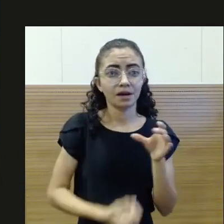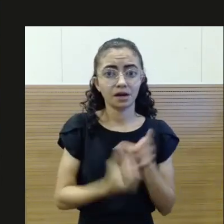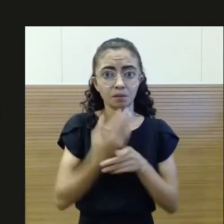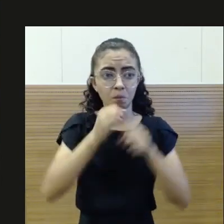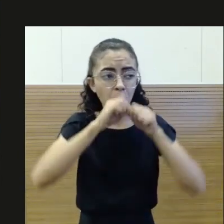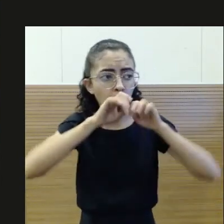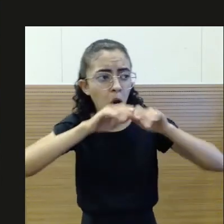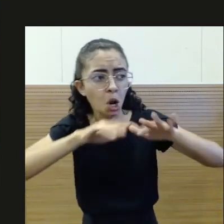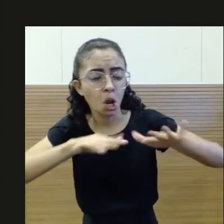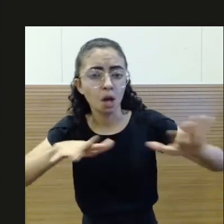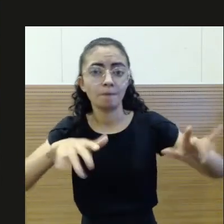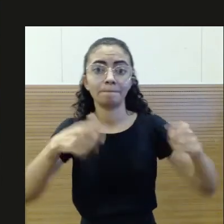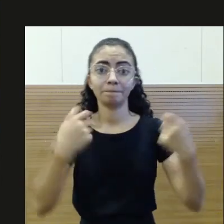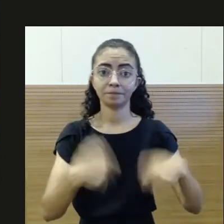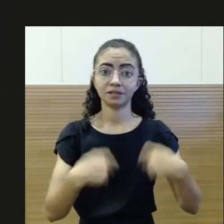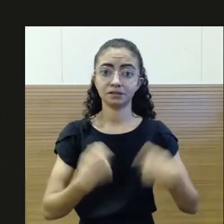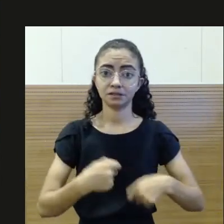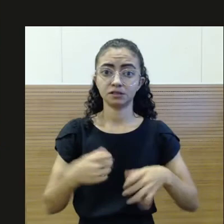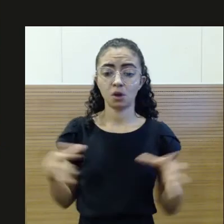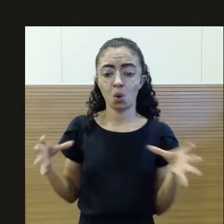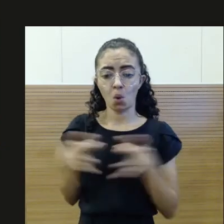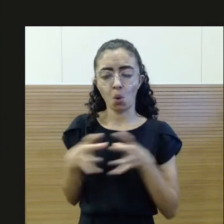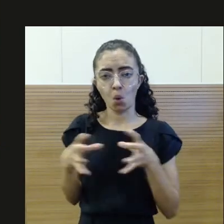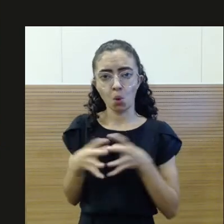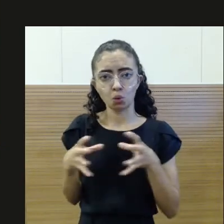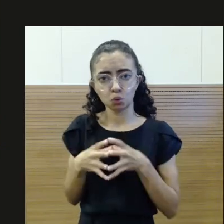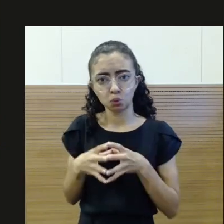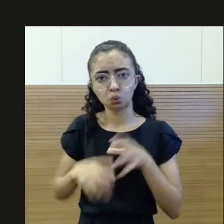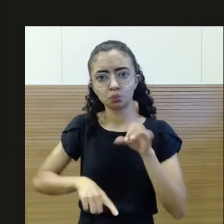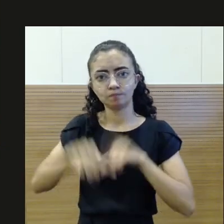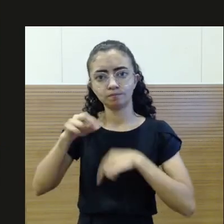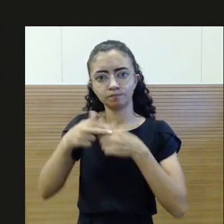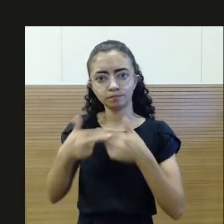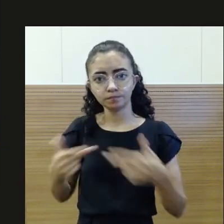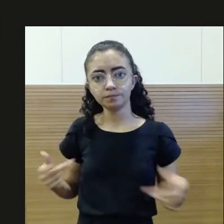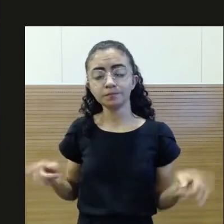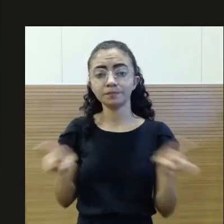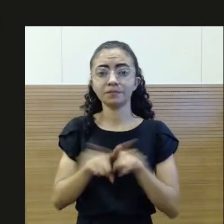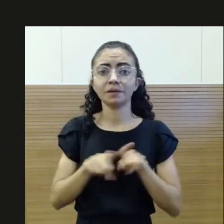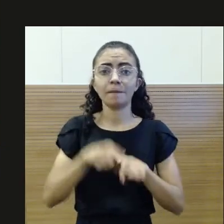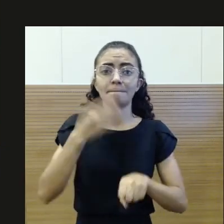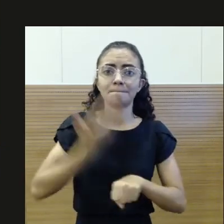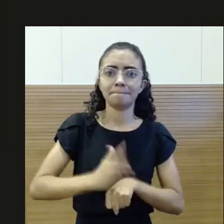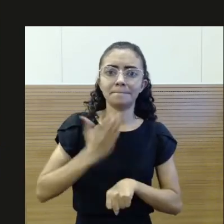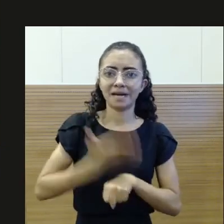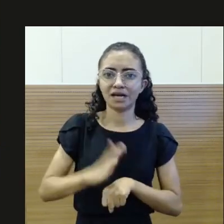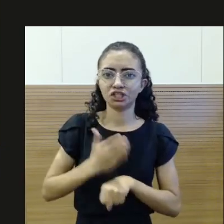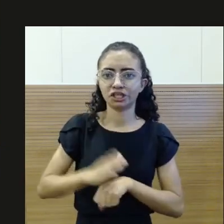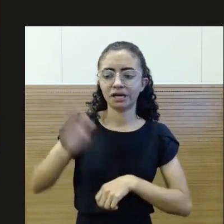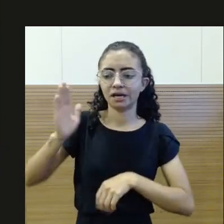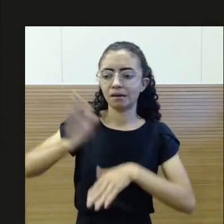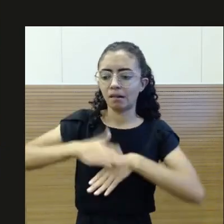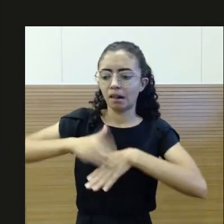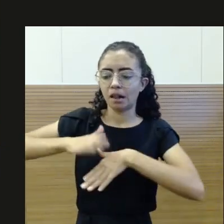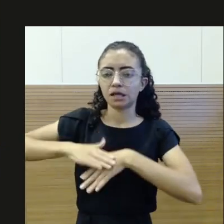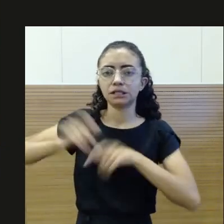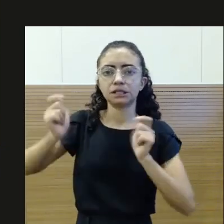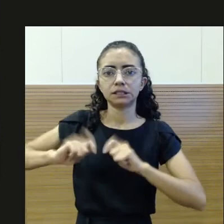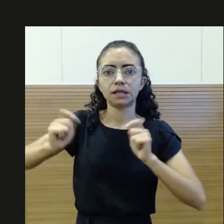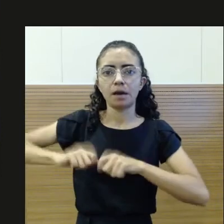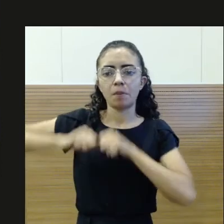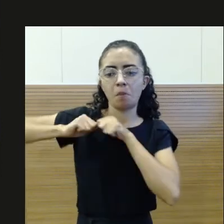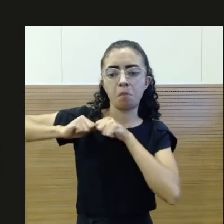precisa de um conjunto de produtos, a gente precisa de práticas que possam favorecer a expansão desses produtos, e a gente